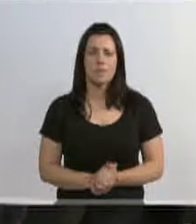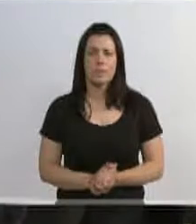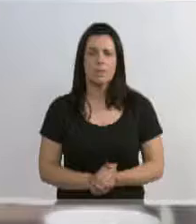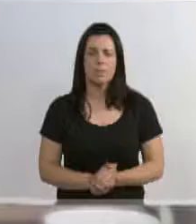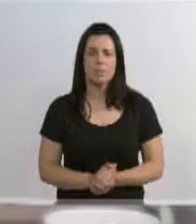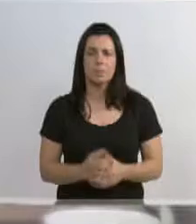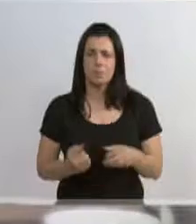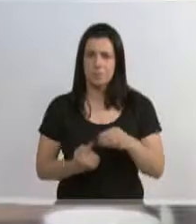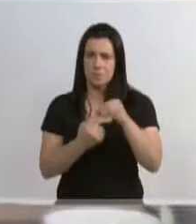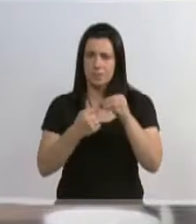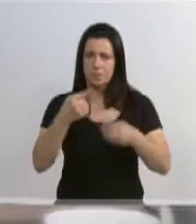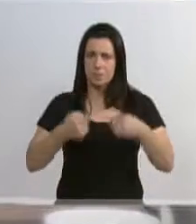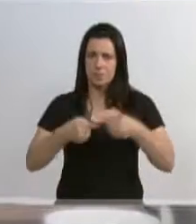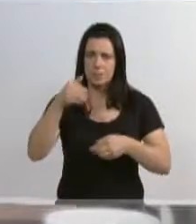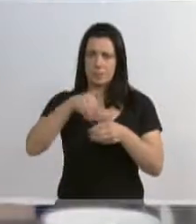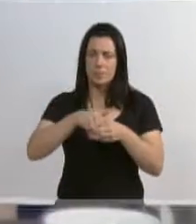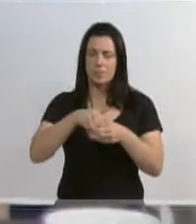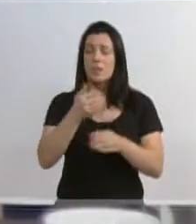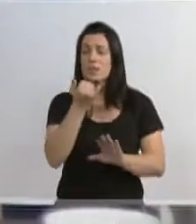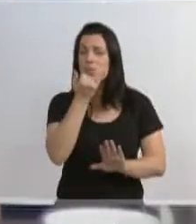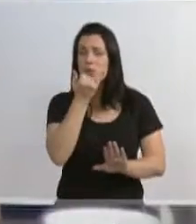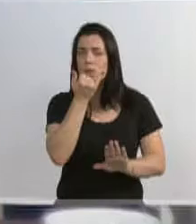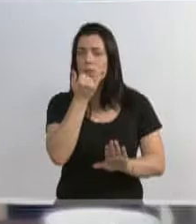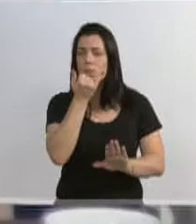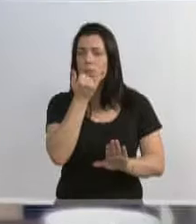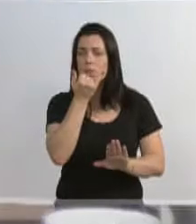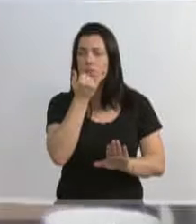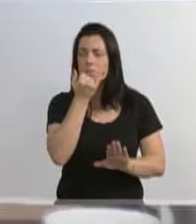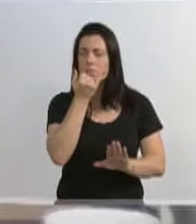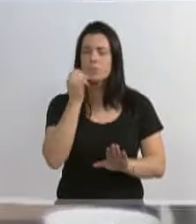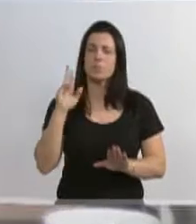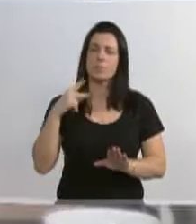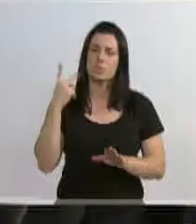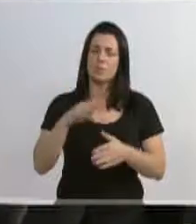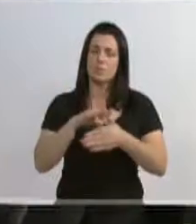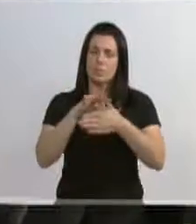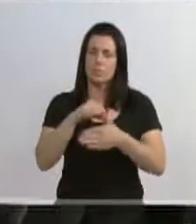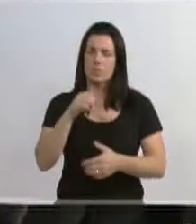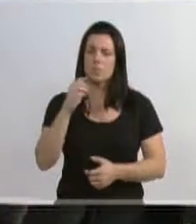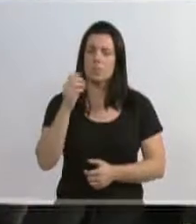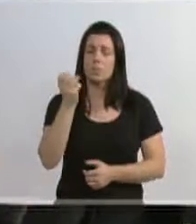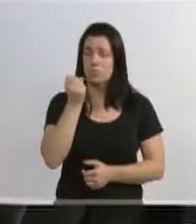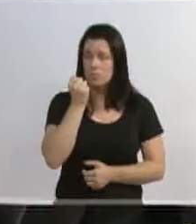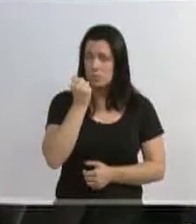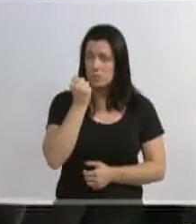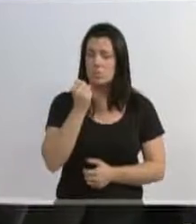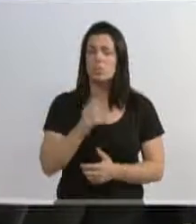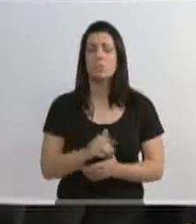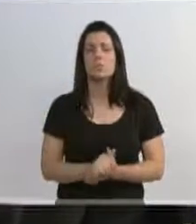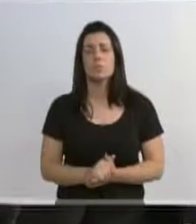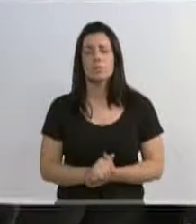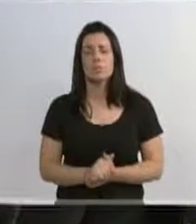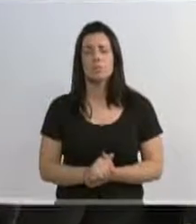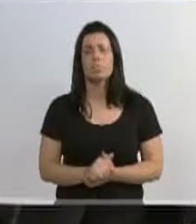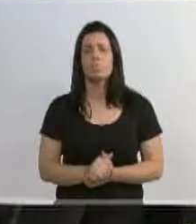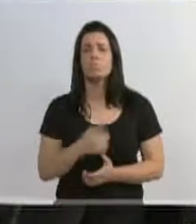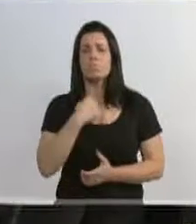Em única discussão e votação, o vereador líder do governo, Silvio Zimmermann, também deseja justificar seu voto.